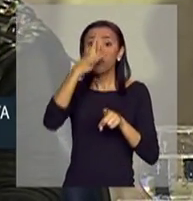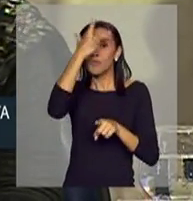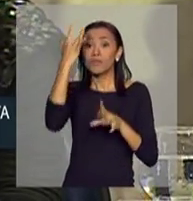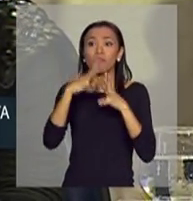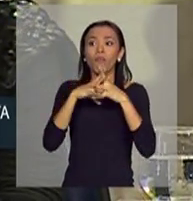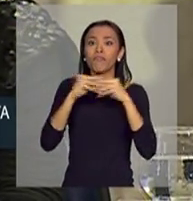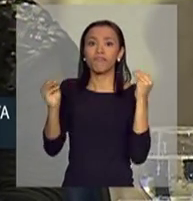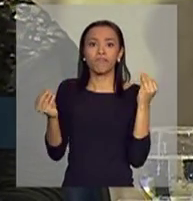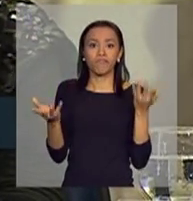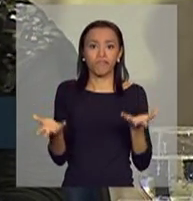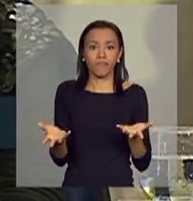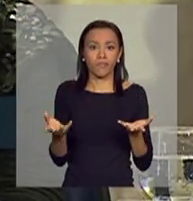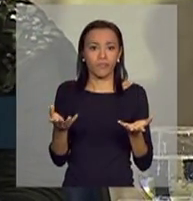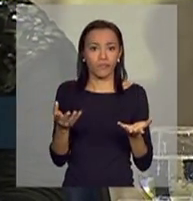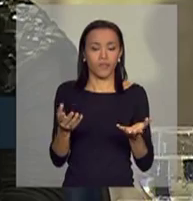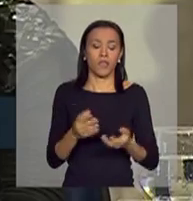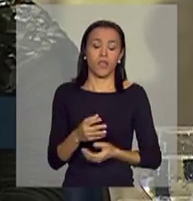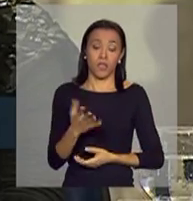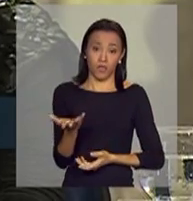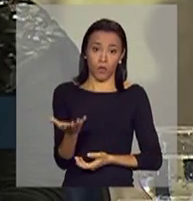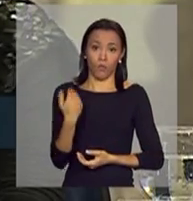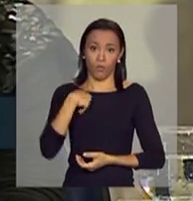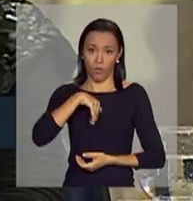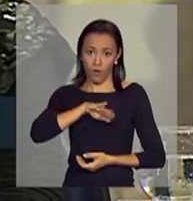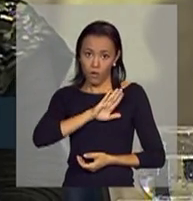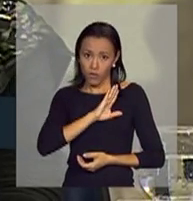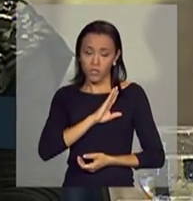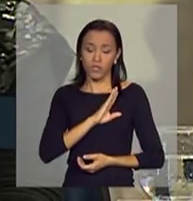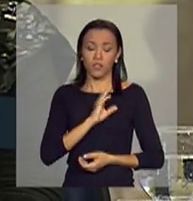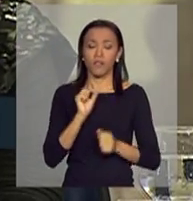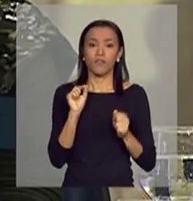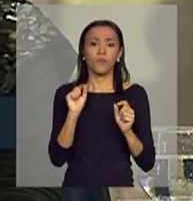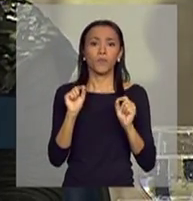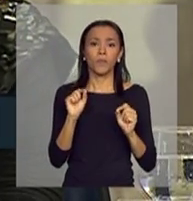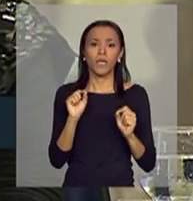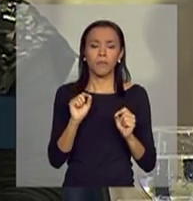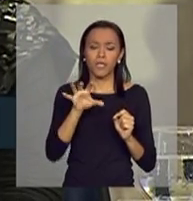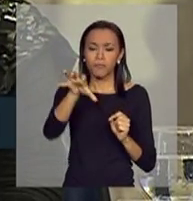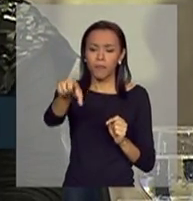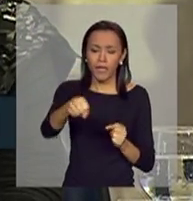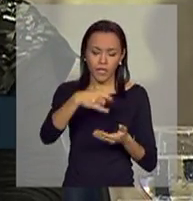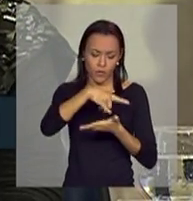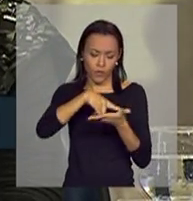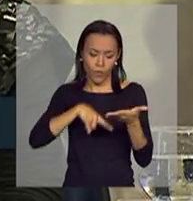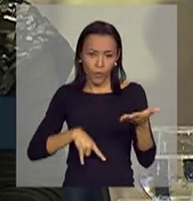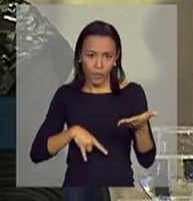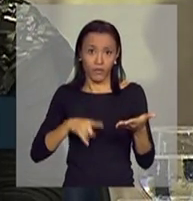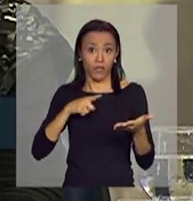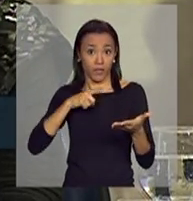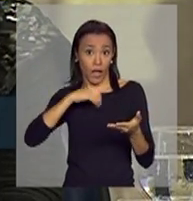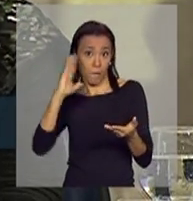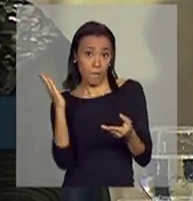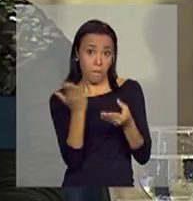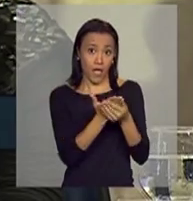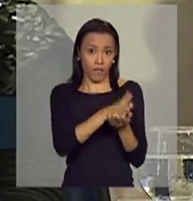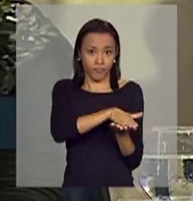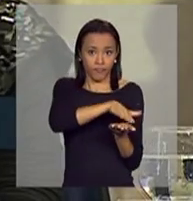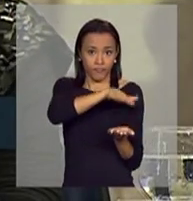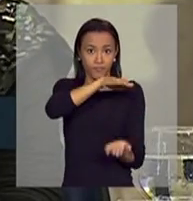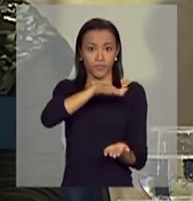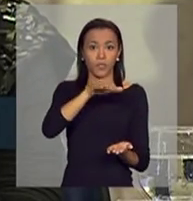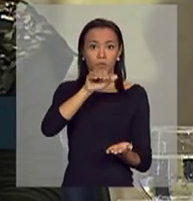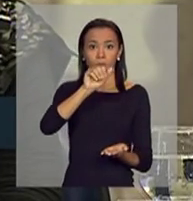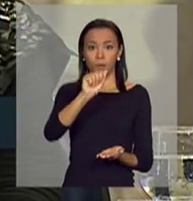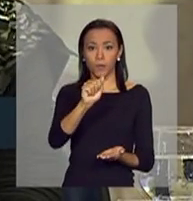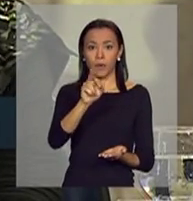isso. O que nós estamos para poder consultar essa documentação que existe no Arquivo Nacional e que a gente